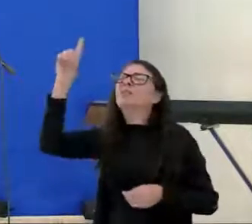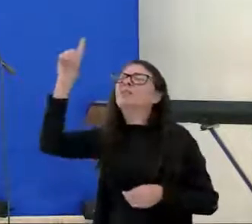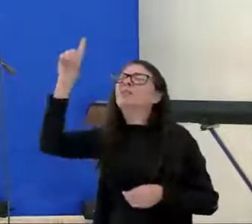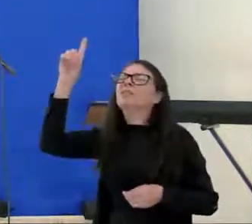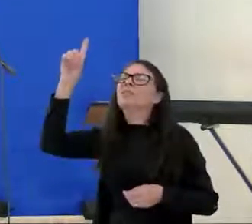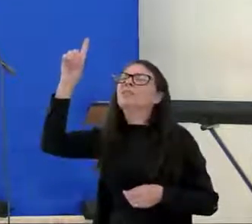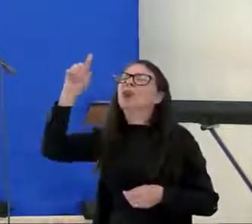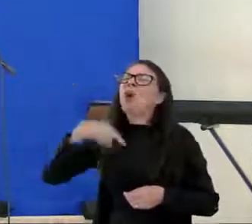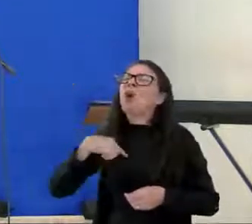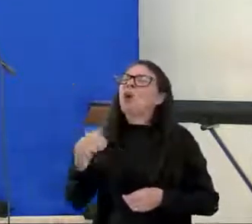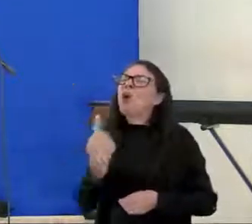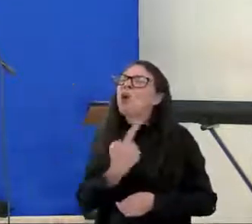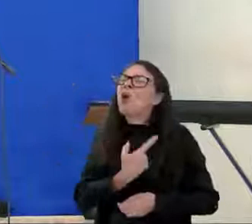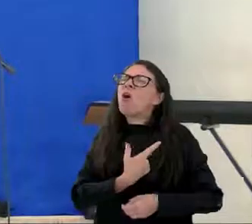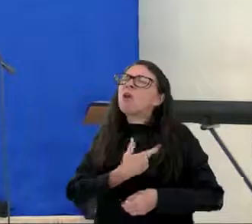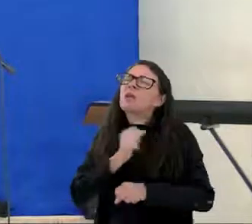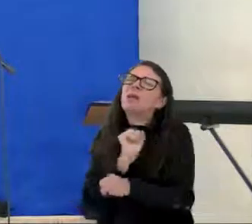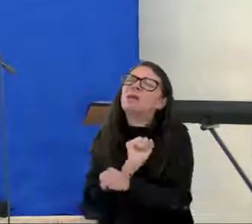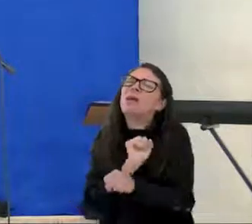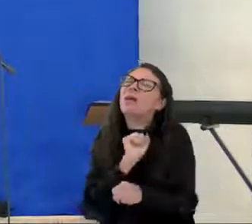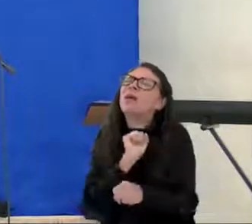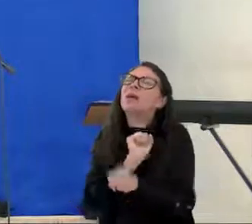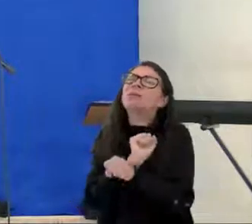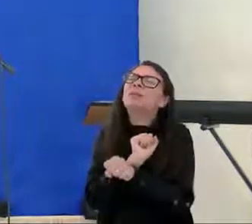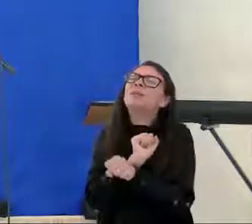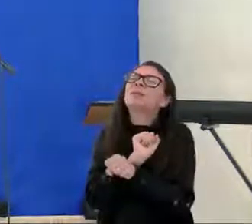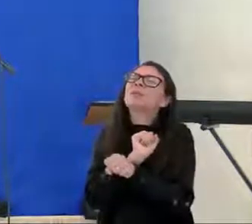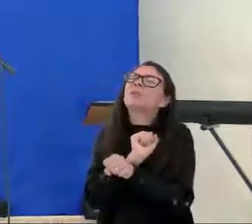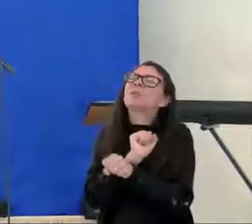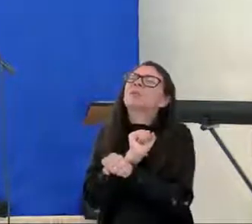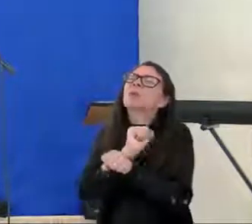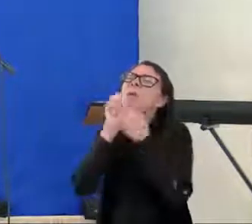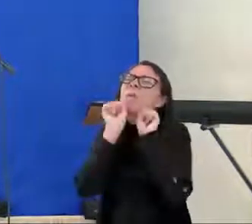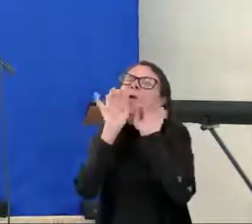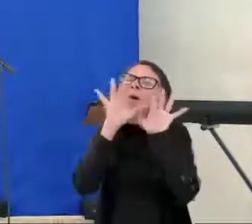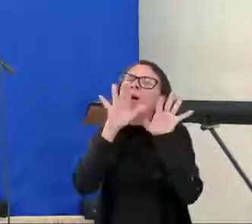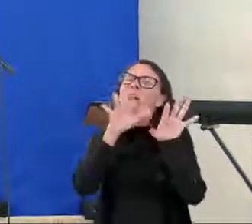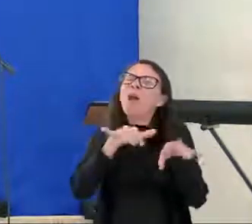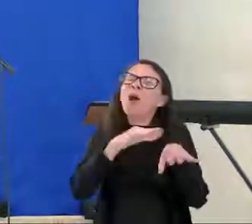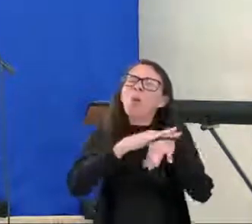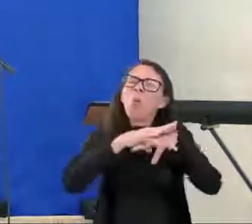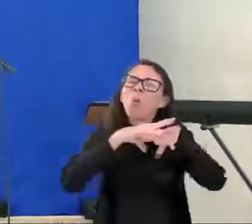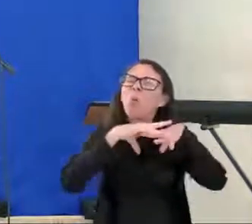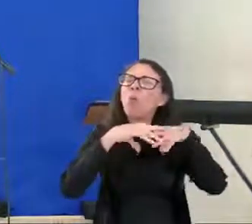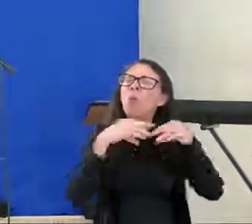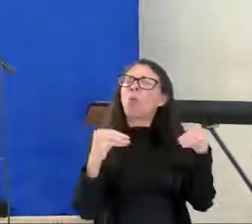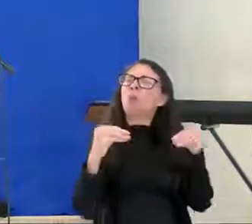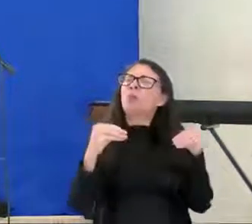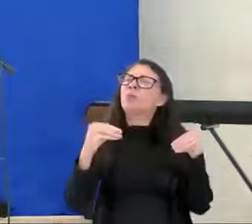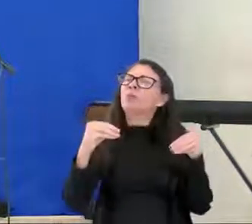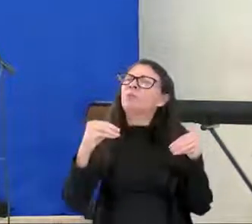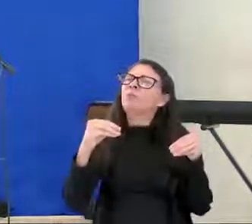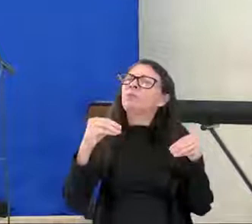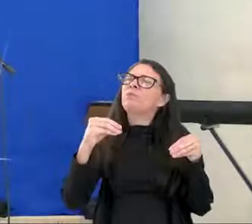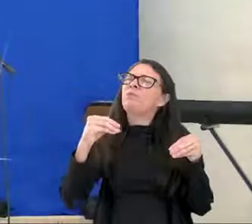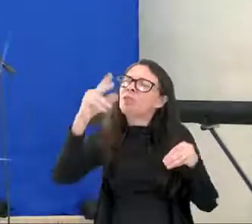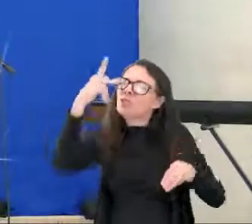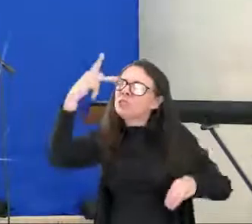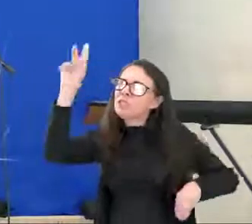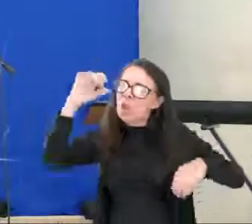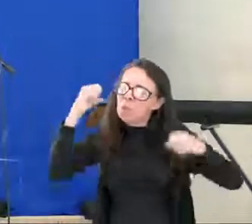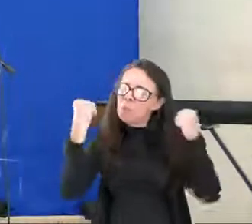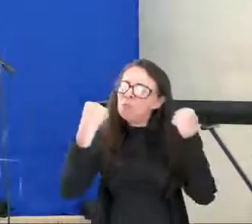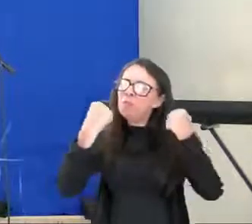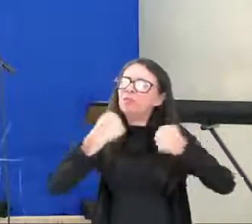há possibilidade e há esperança, porque o Senhor é o dono da vida. Então, meu Pai, agir com o teu poder, com a tua graça e com a